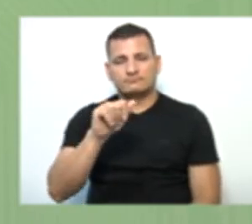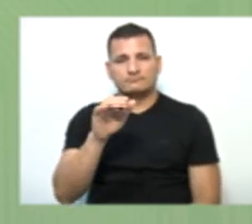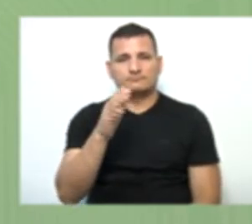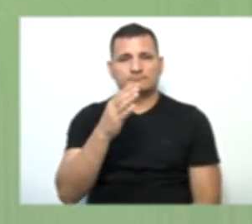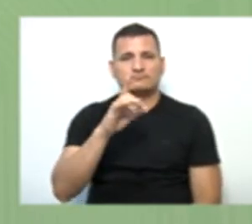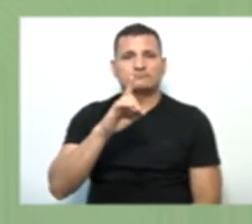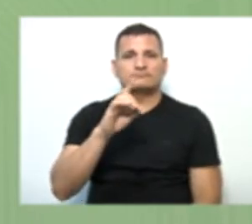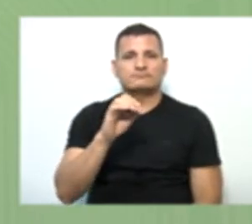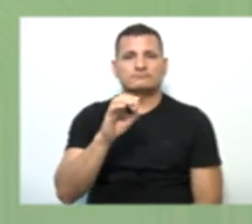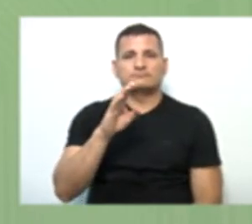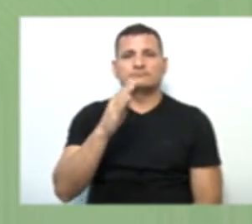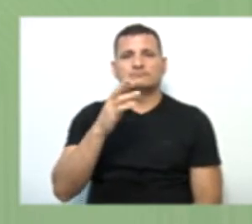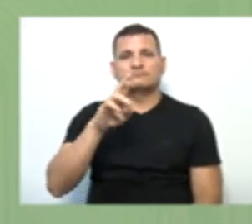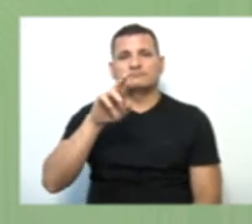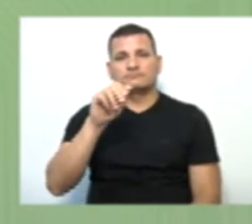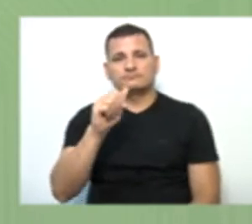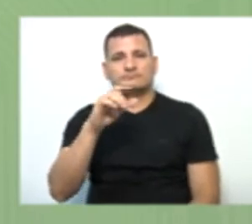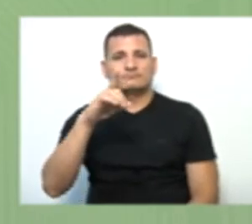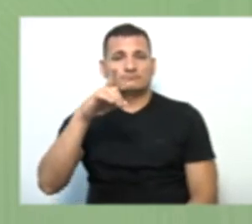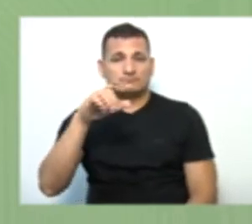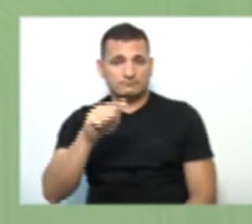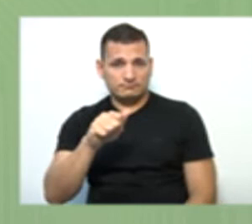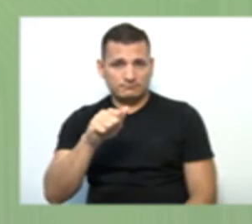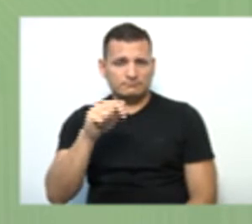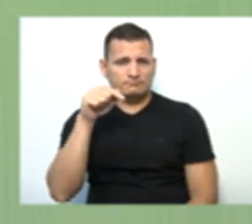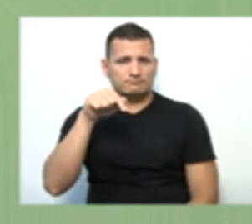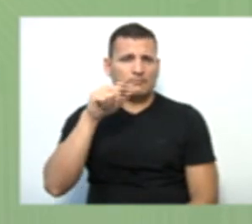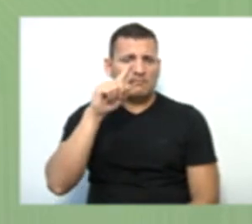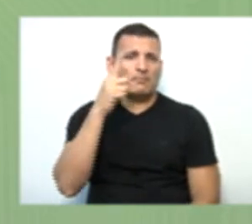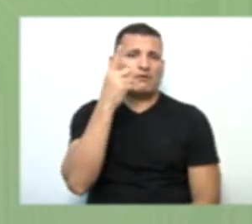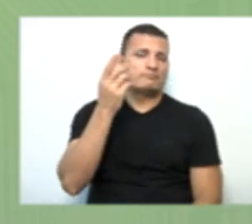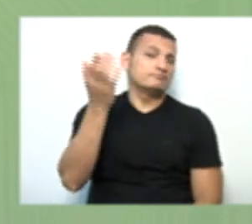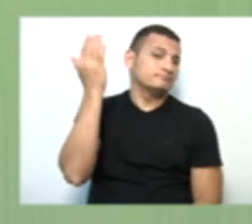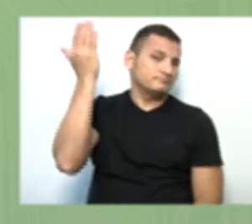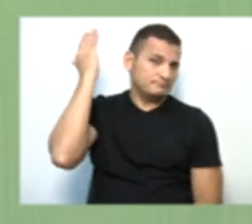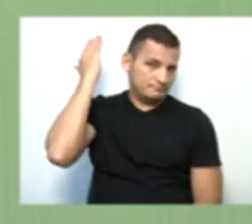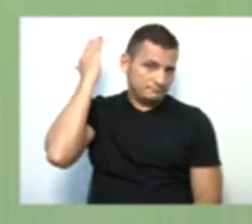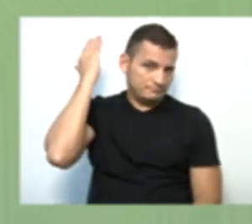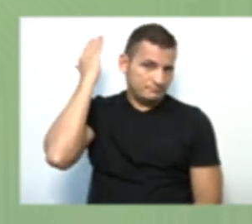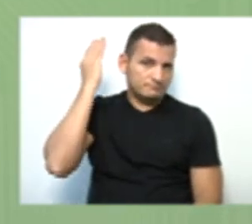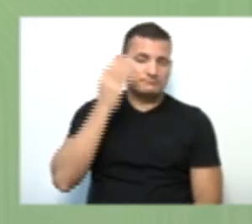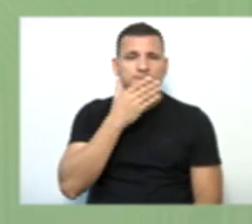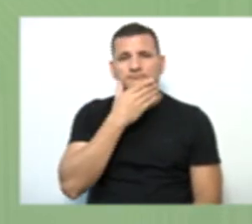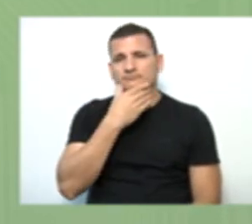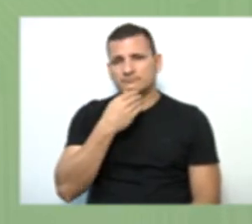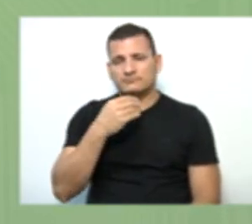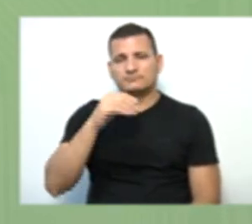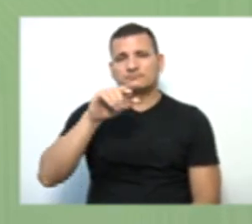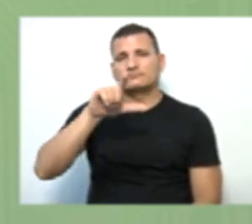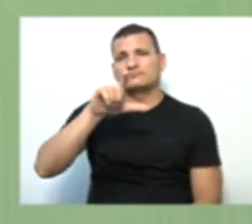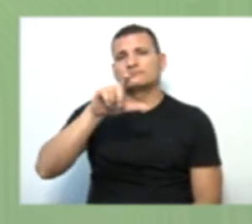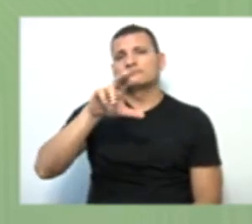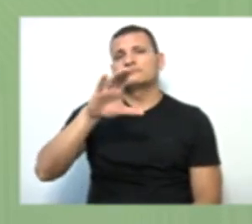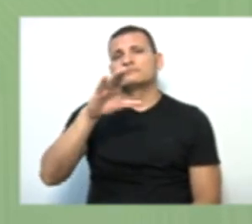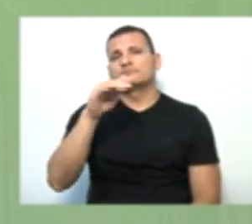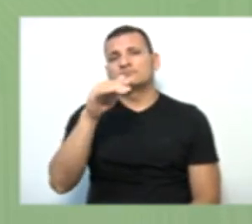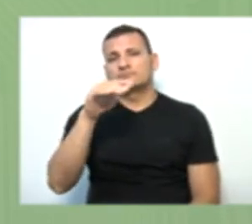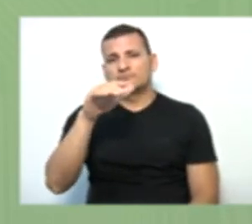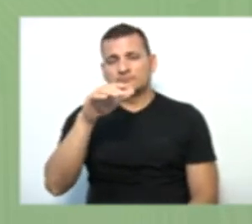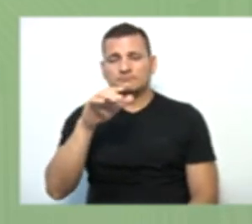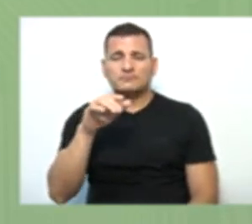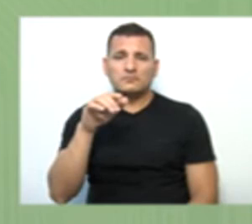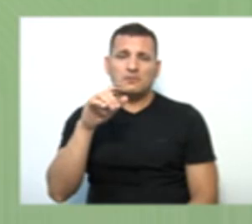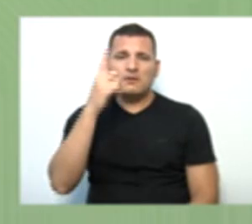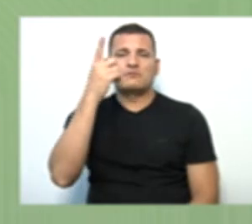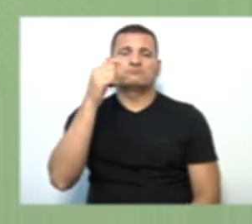Muito é um bem. método secular inventado lá no passado por um frade chamado Luca Pacioli e que perdura até